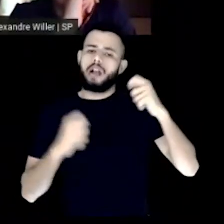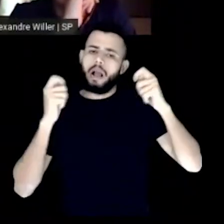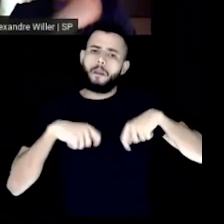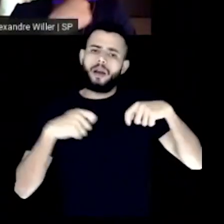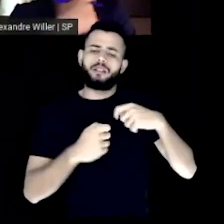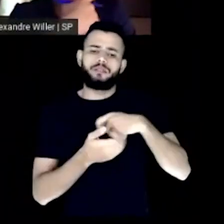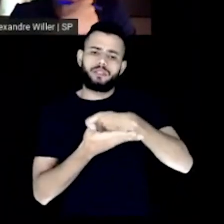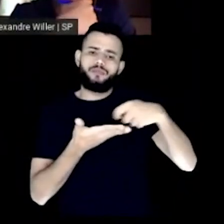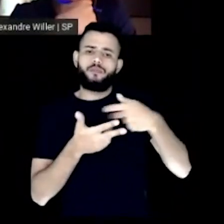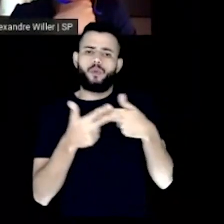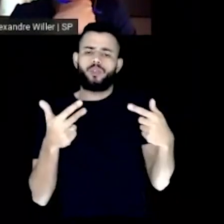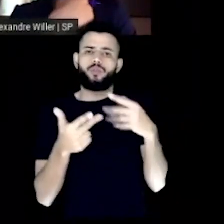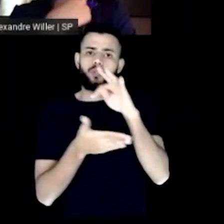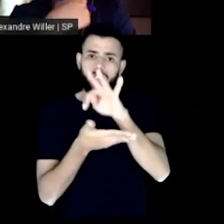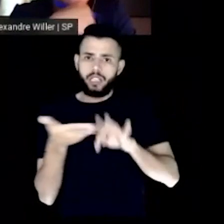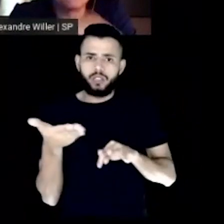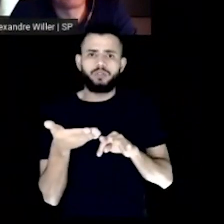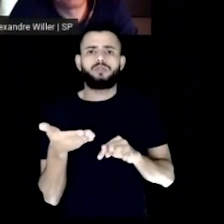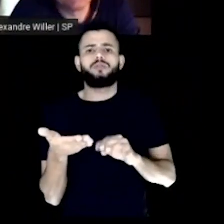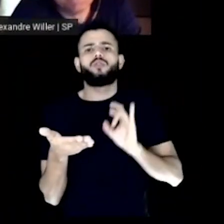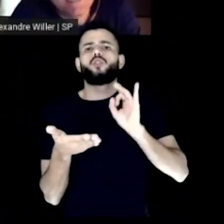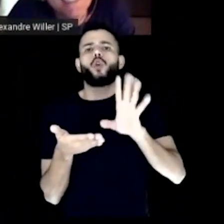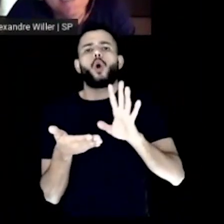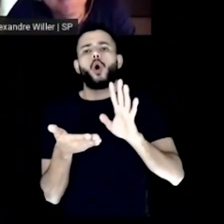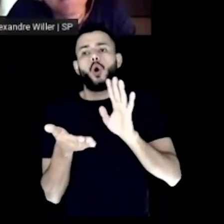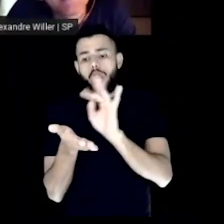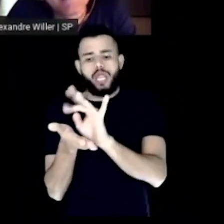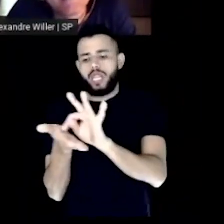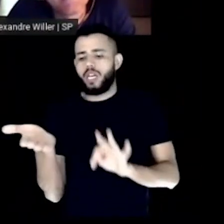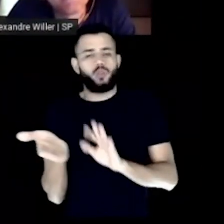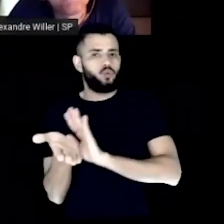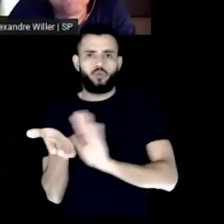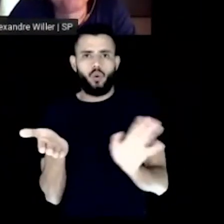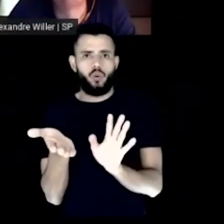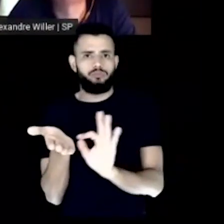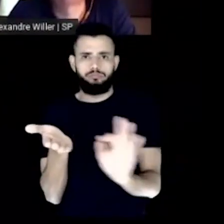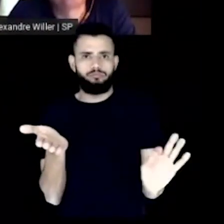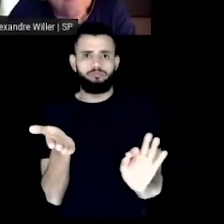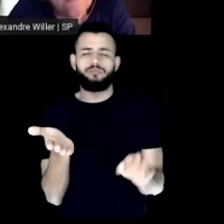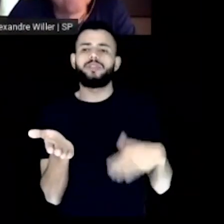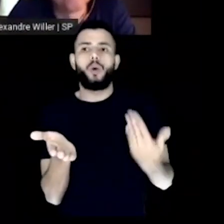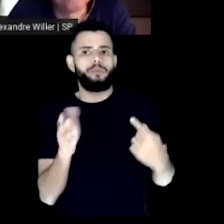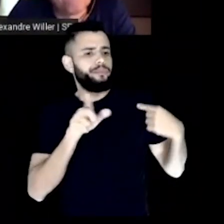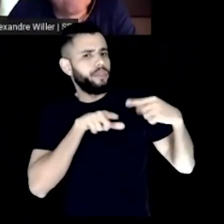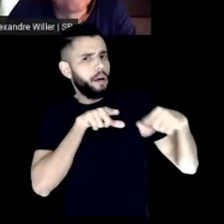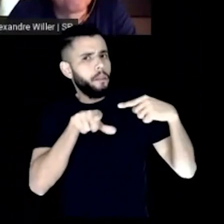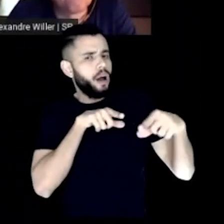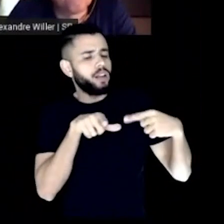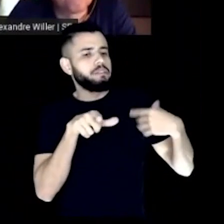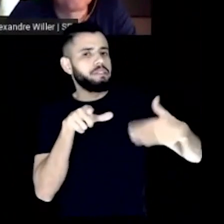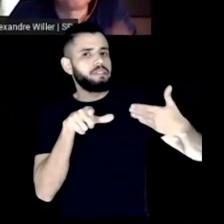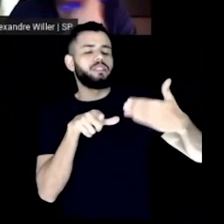ser capaz de escrever algo, um texto, que só funcione quanto texto. Então, todo